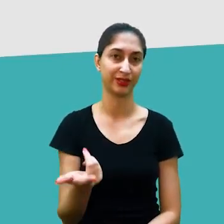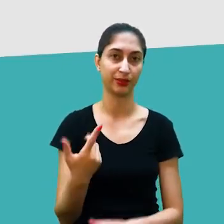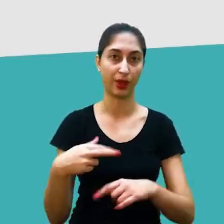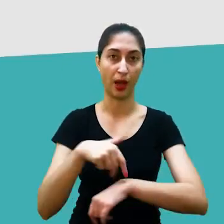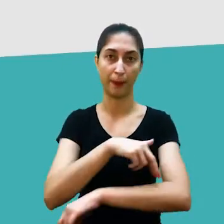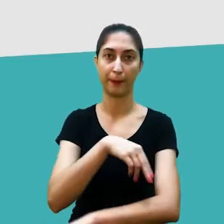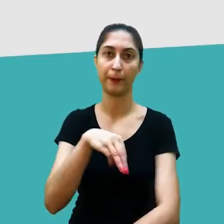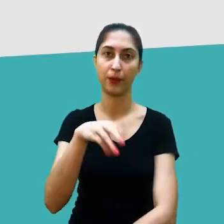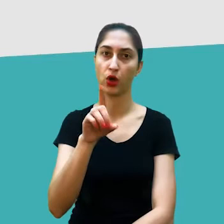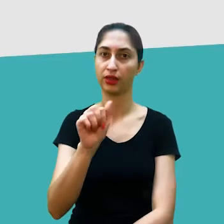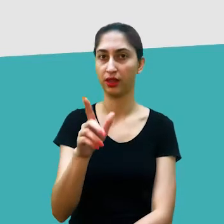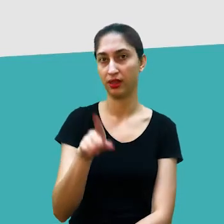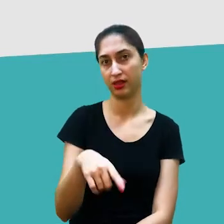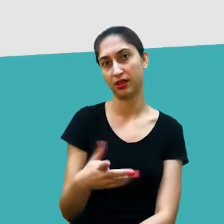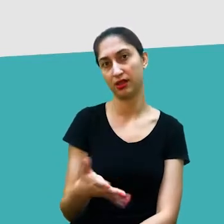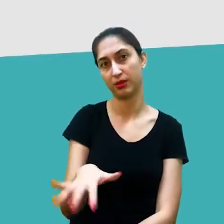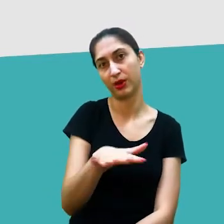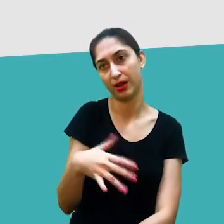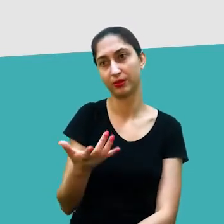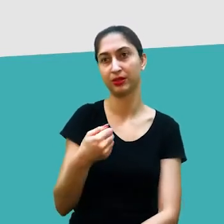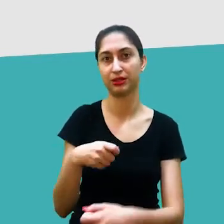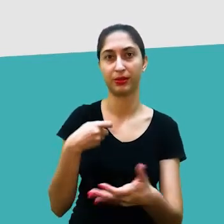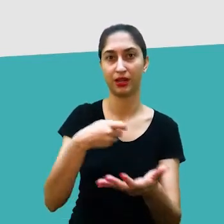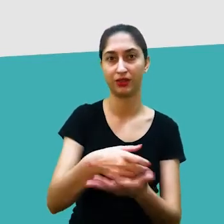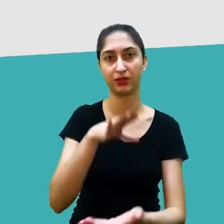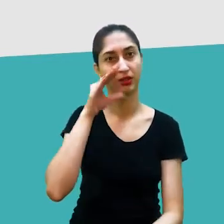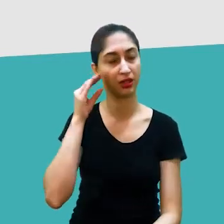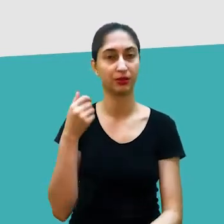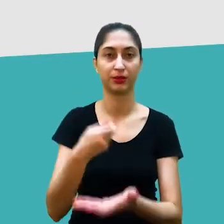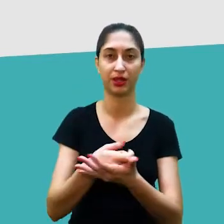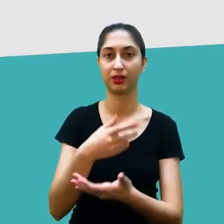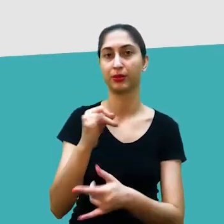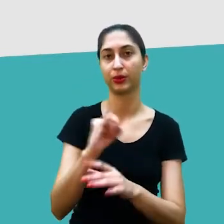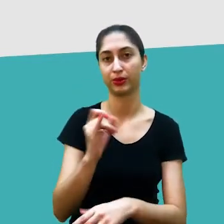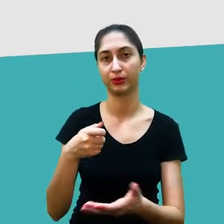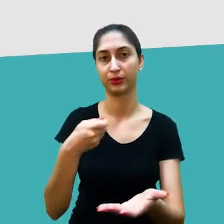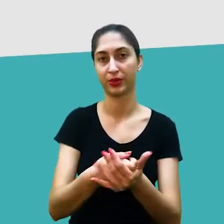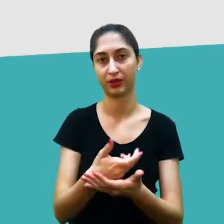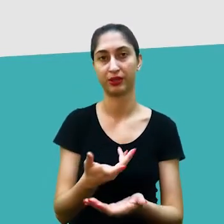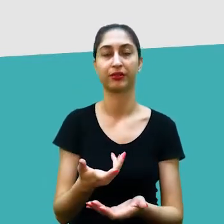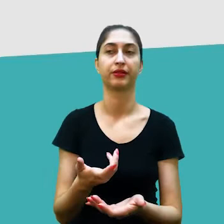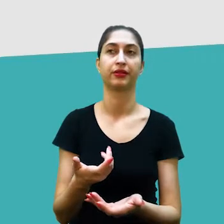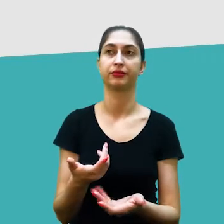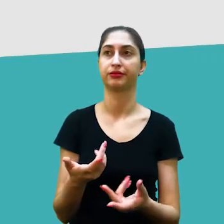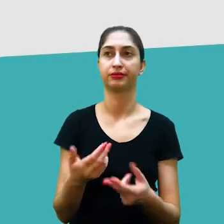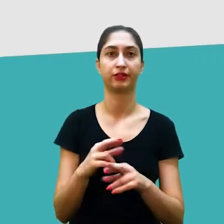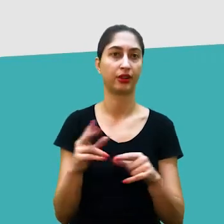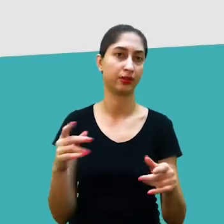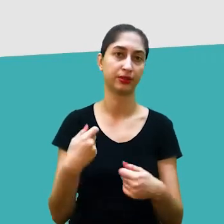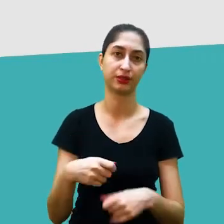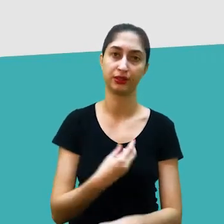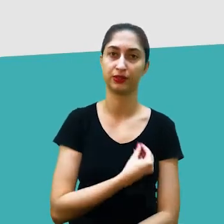cadeia produtiva, então eu tenho que pagar os empregados, eu tenho que pagar os impostos, eu tenho que, ter uma